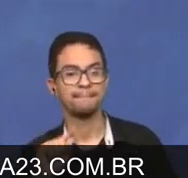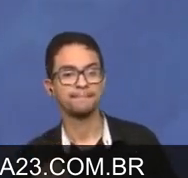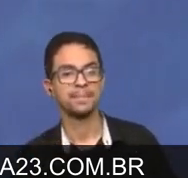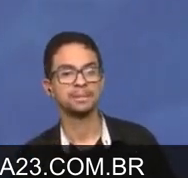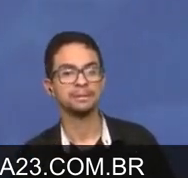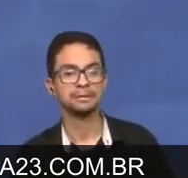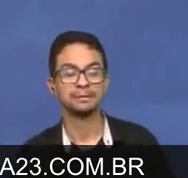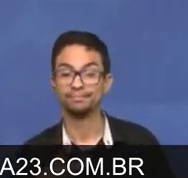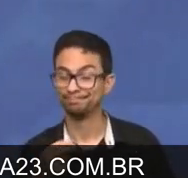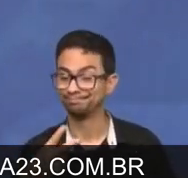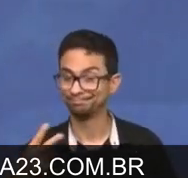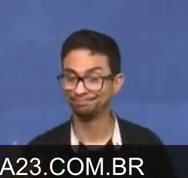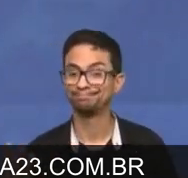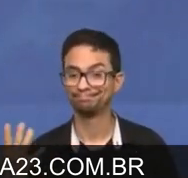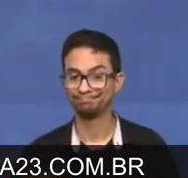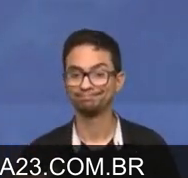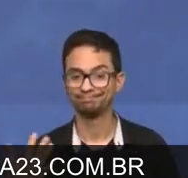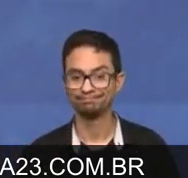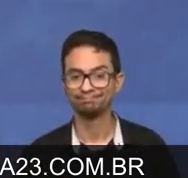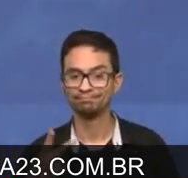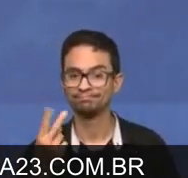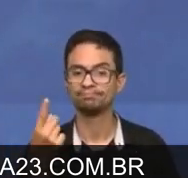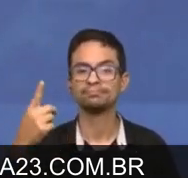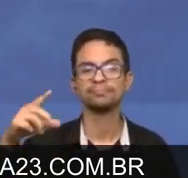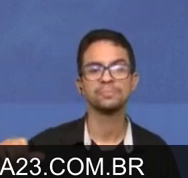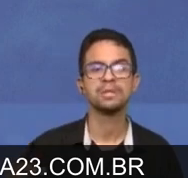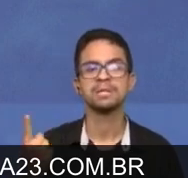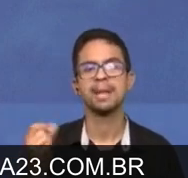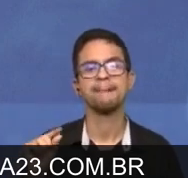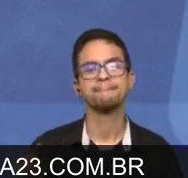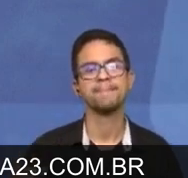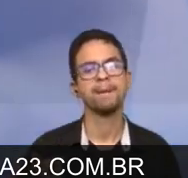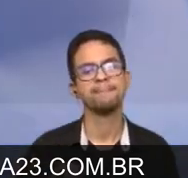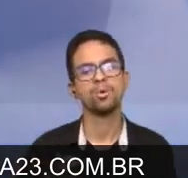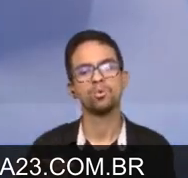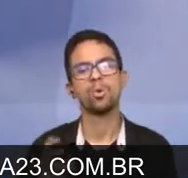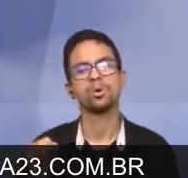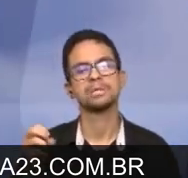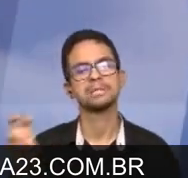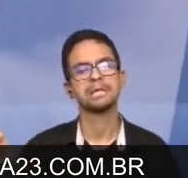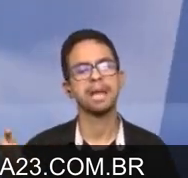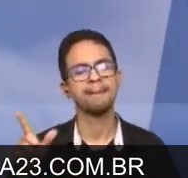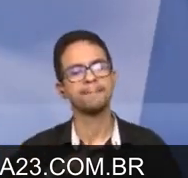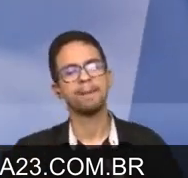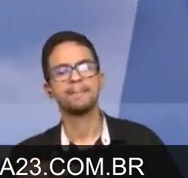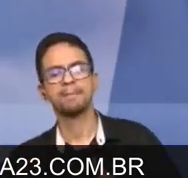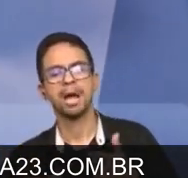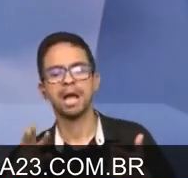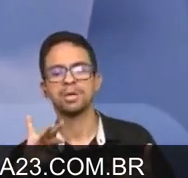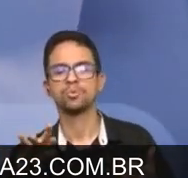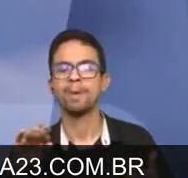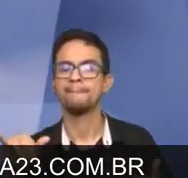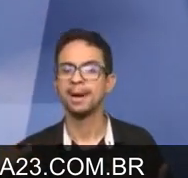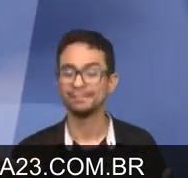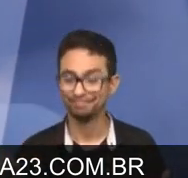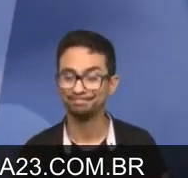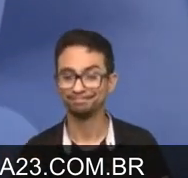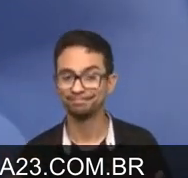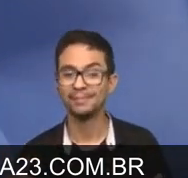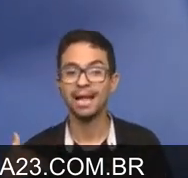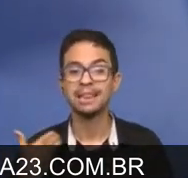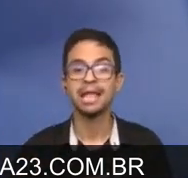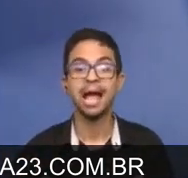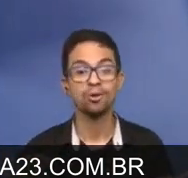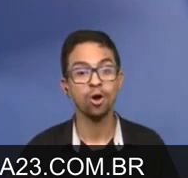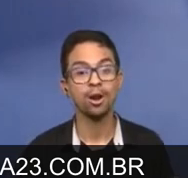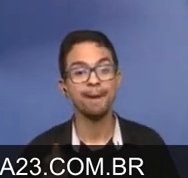2023. Em 2019, 16 mil pessoas buscaram atendimento com sintomas de transtorno do pânico. Até outubro